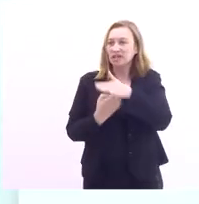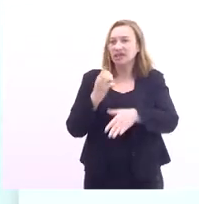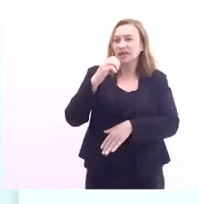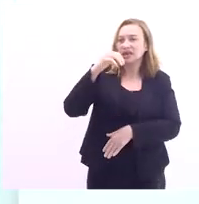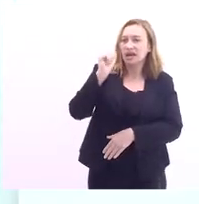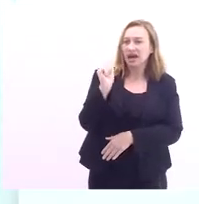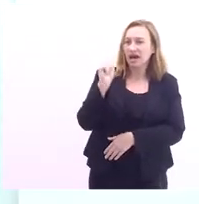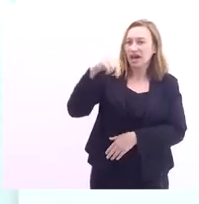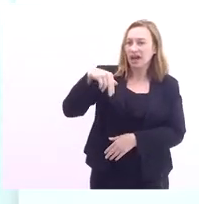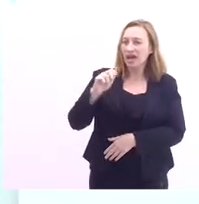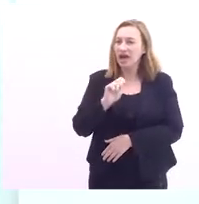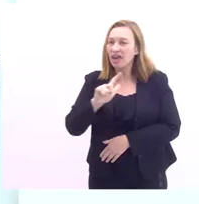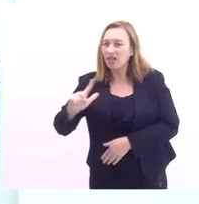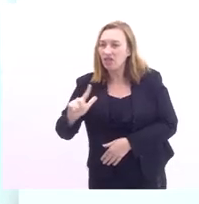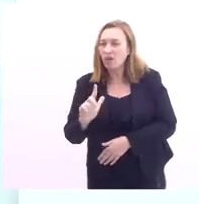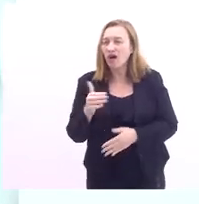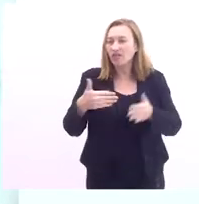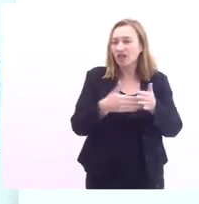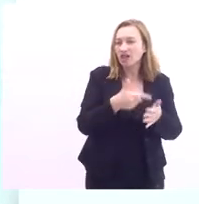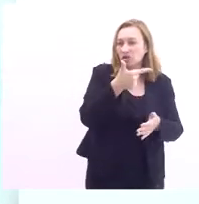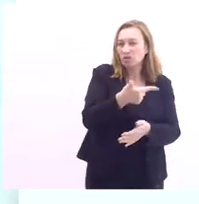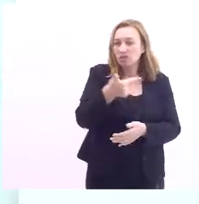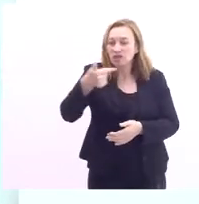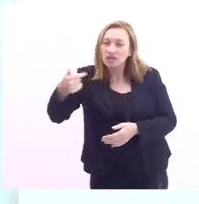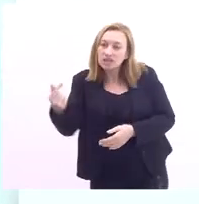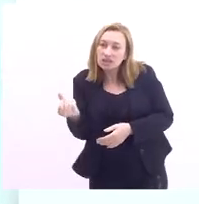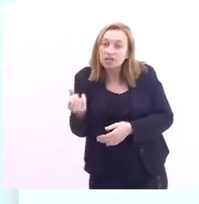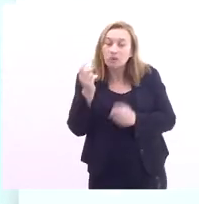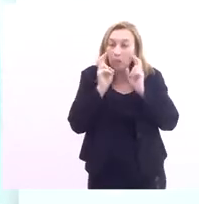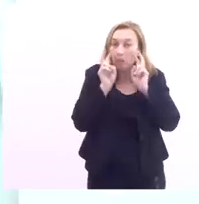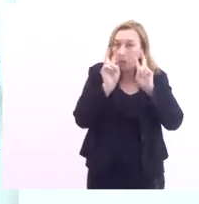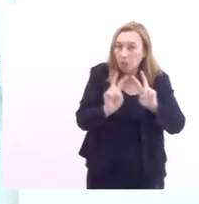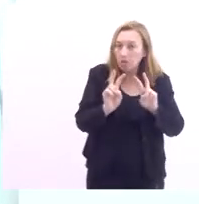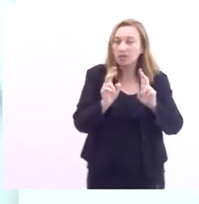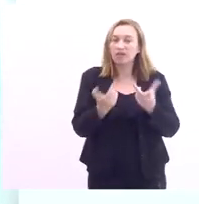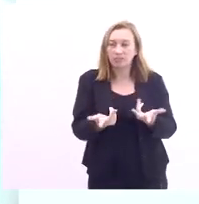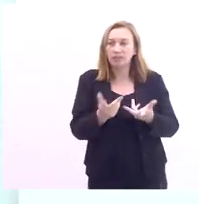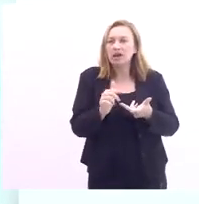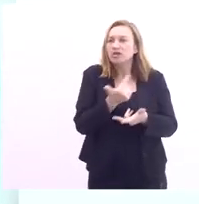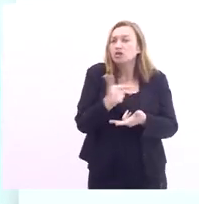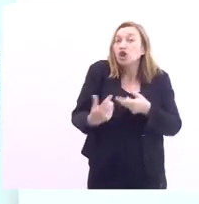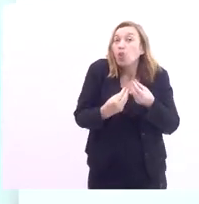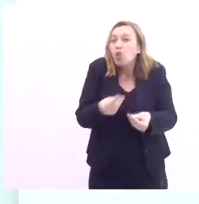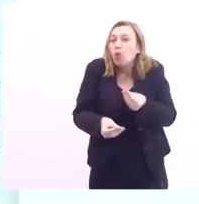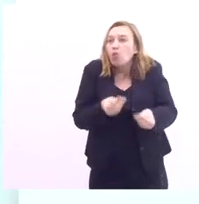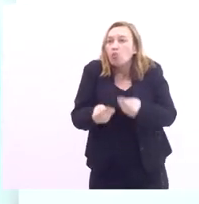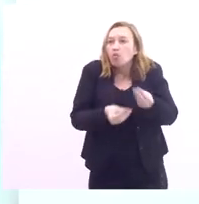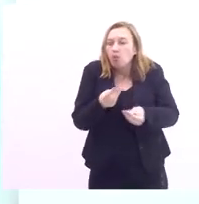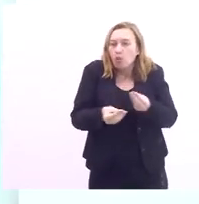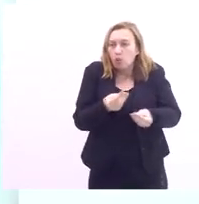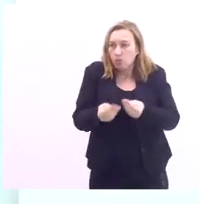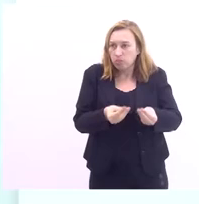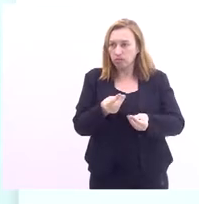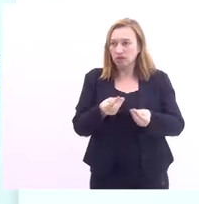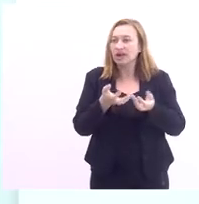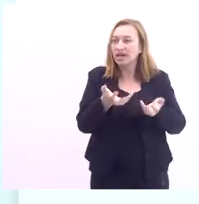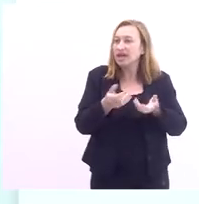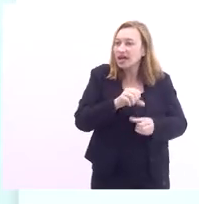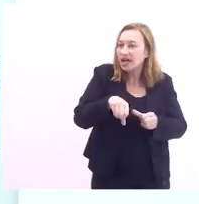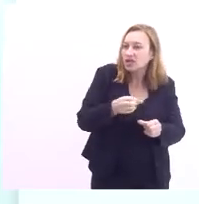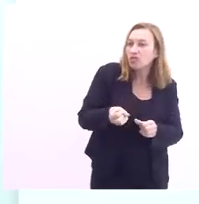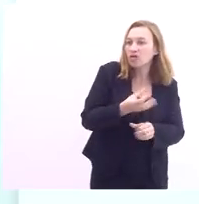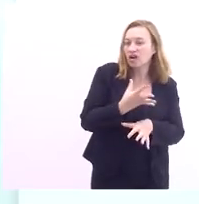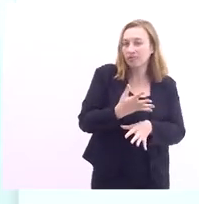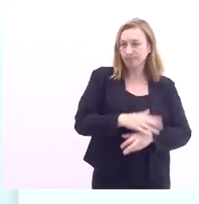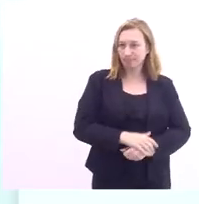da concessão, que é 2026. E nós temos que ficar bastante atentos. Não há condição de querer renovar essa